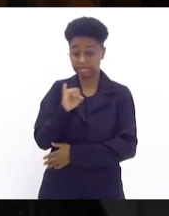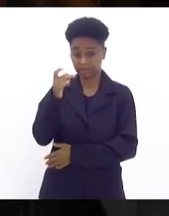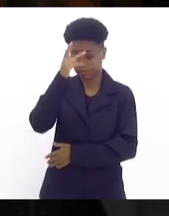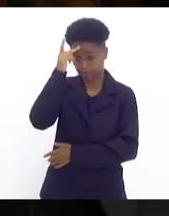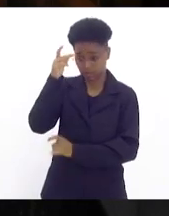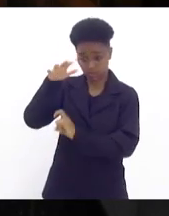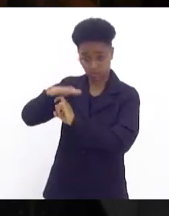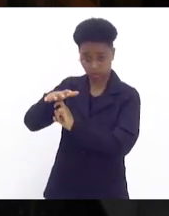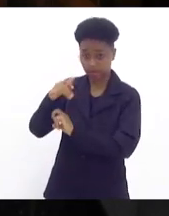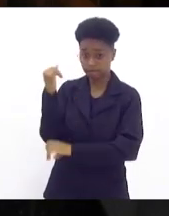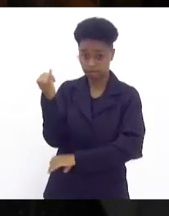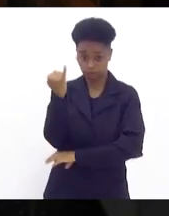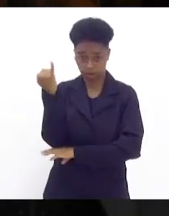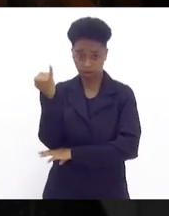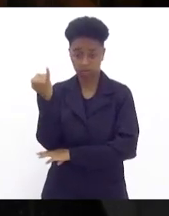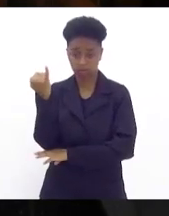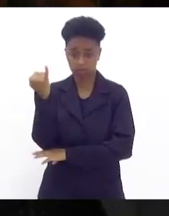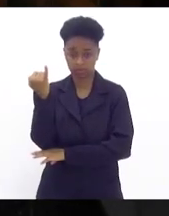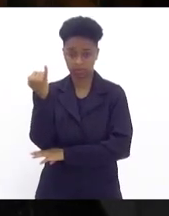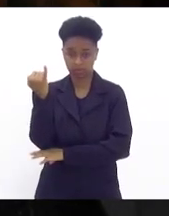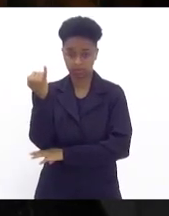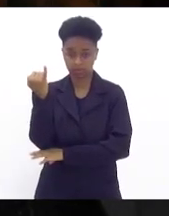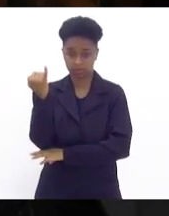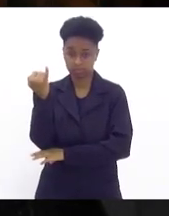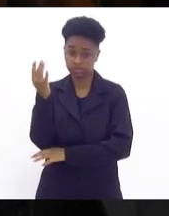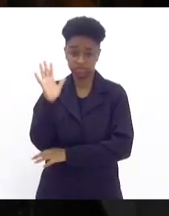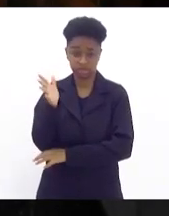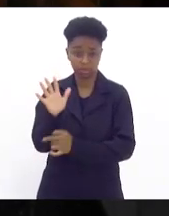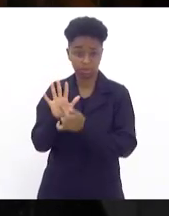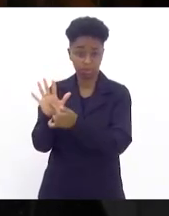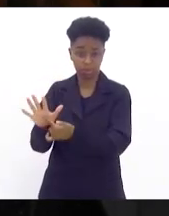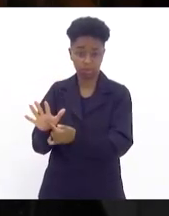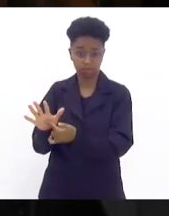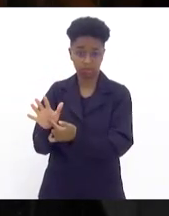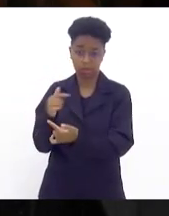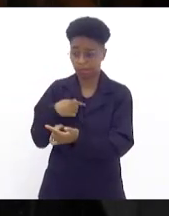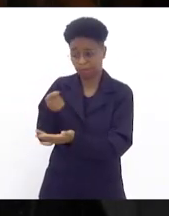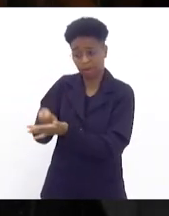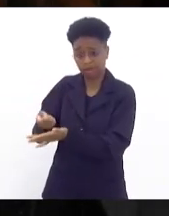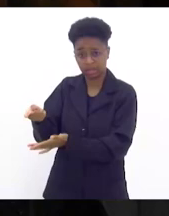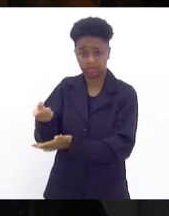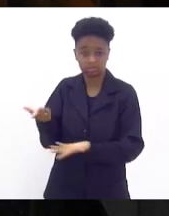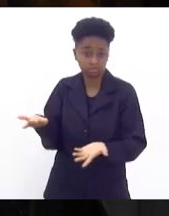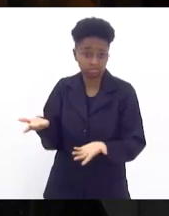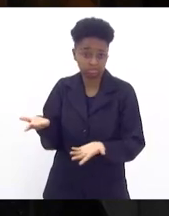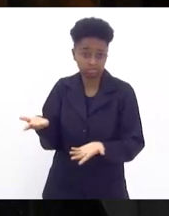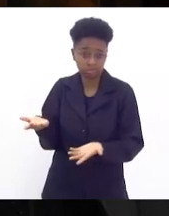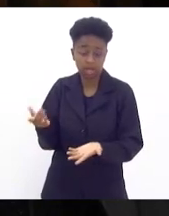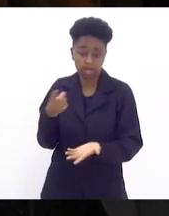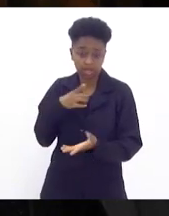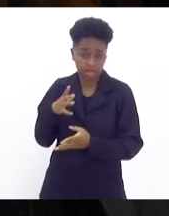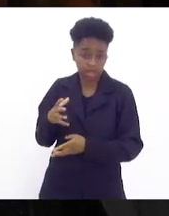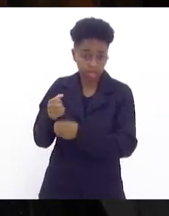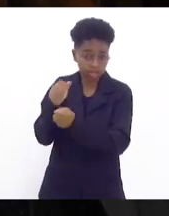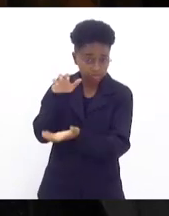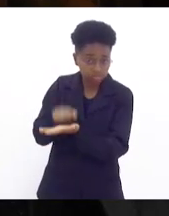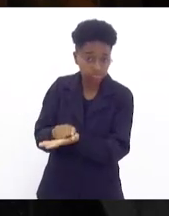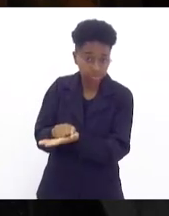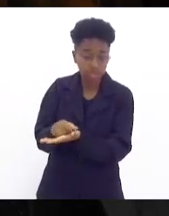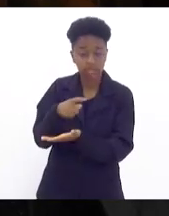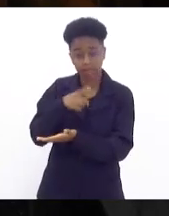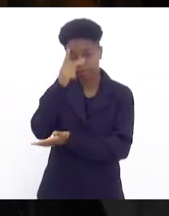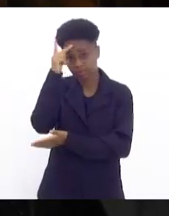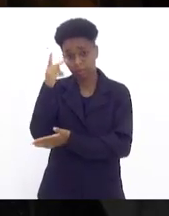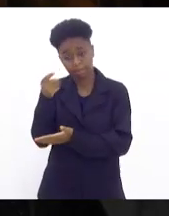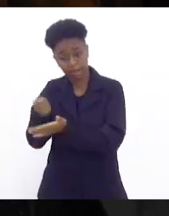form informal o Rastro Ficou ali eu fiz a compra no pix tem alguém que paga e alguém